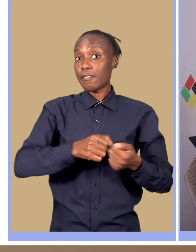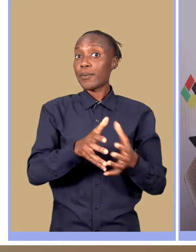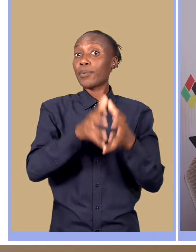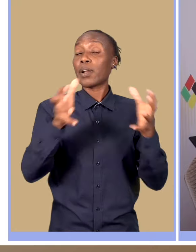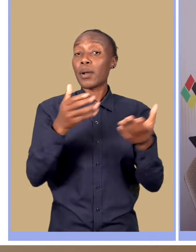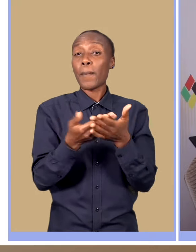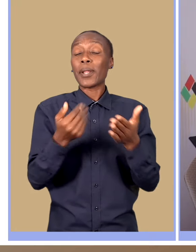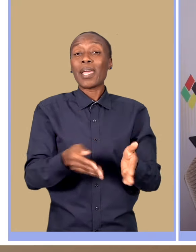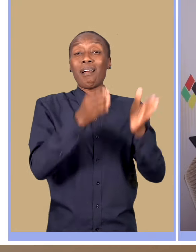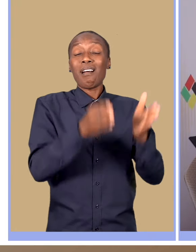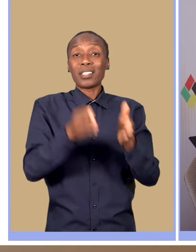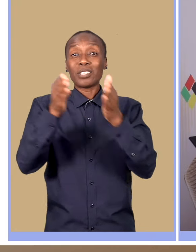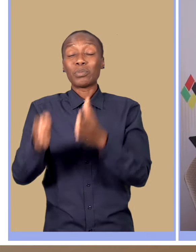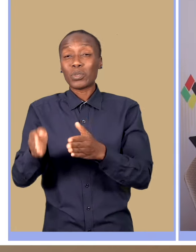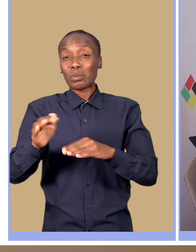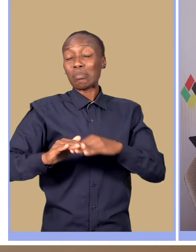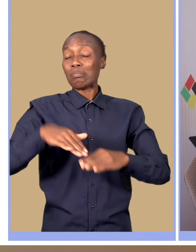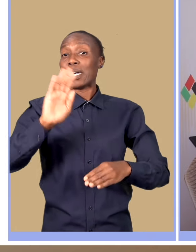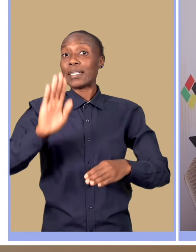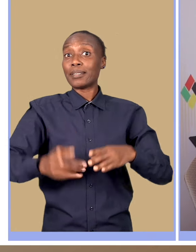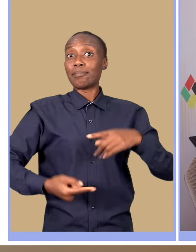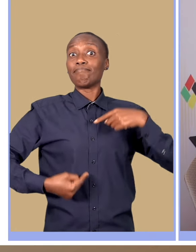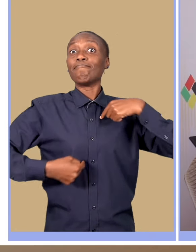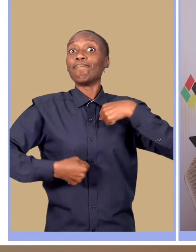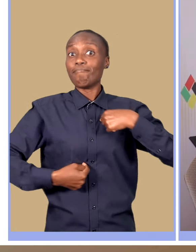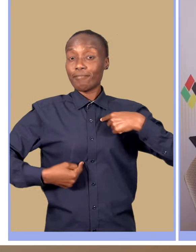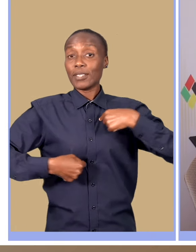diferentes estratos sociais, diferentes